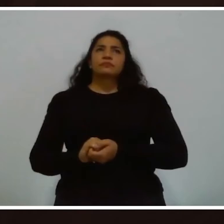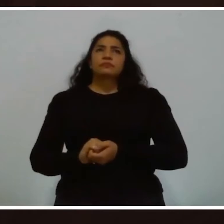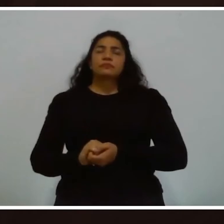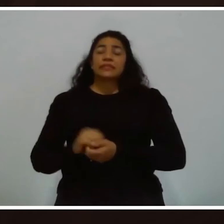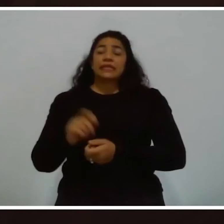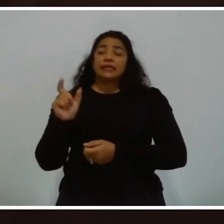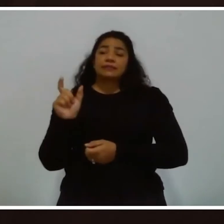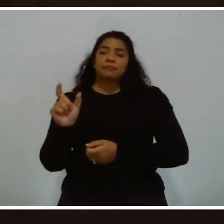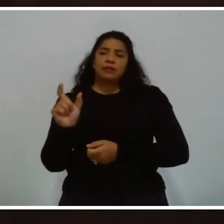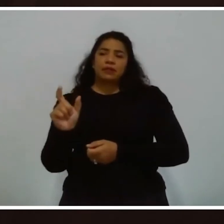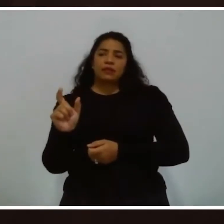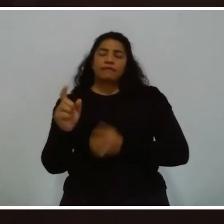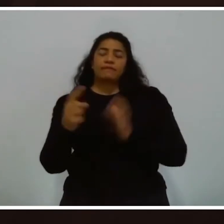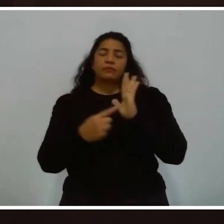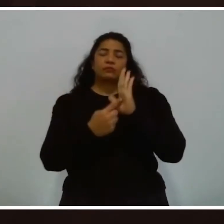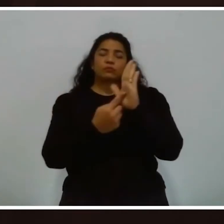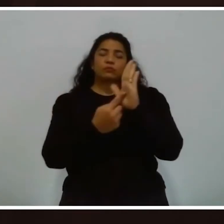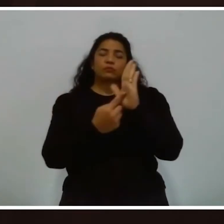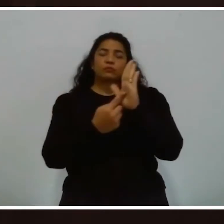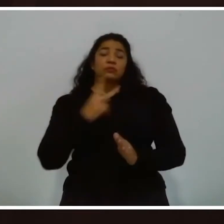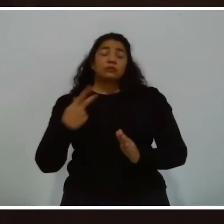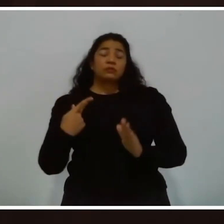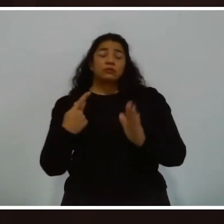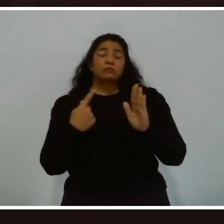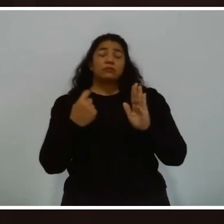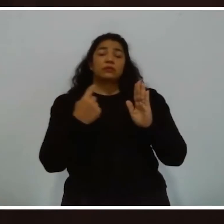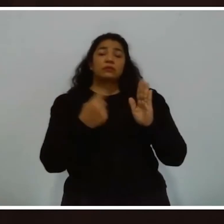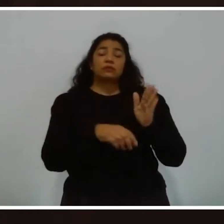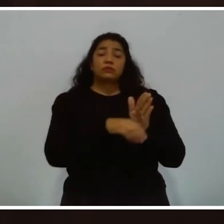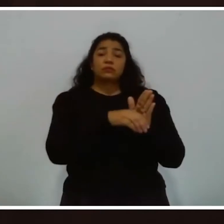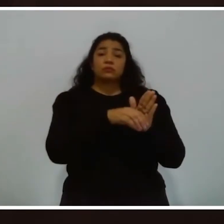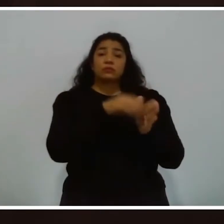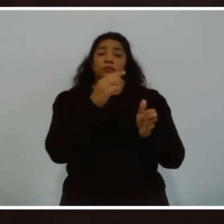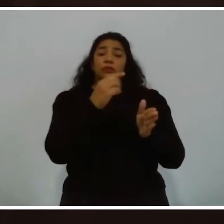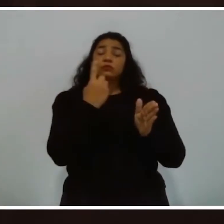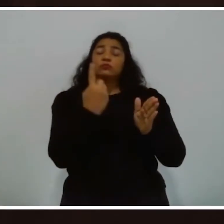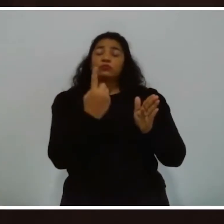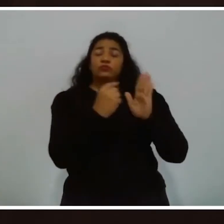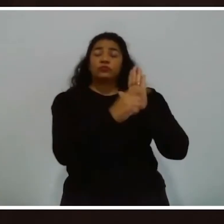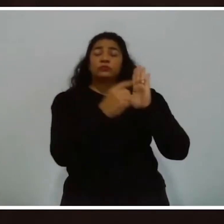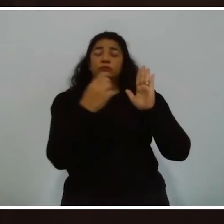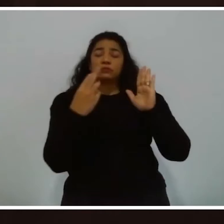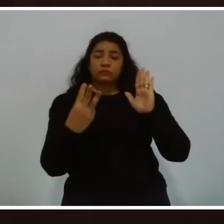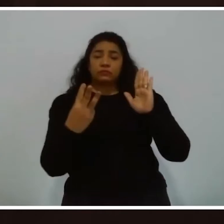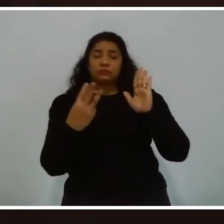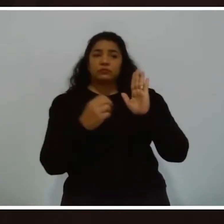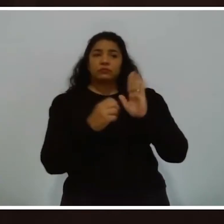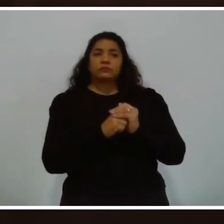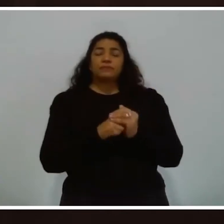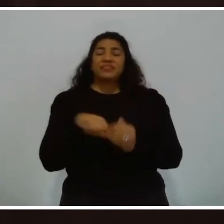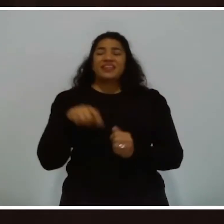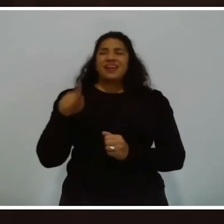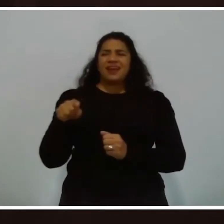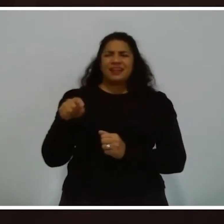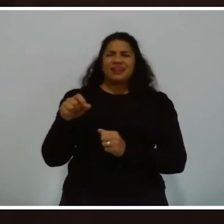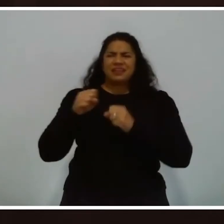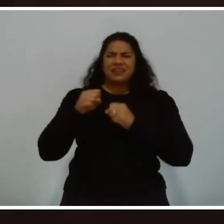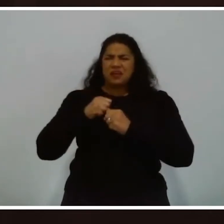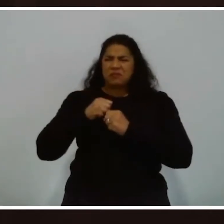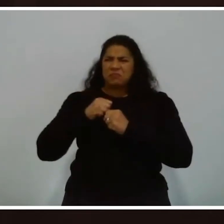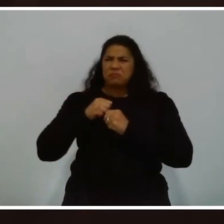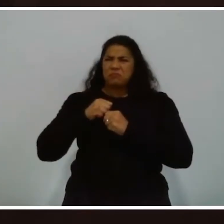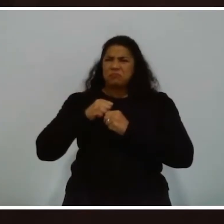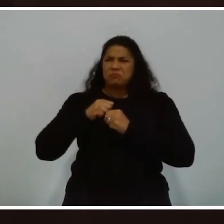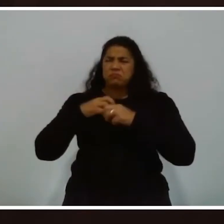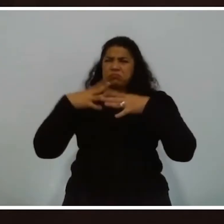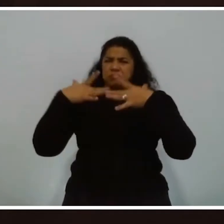Hebreus 1, versículo 3. Ele que é o resplendor da glória e a expressão